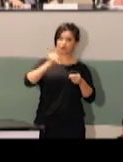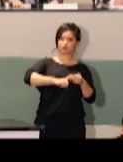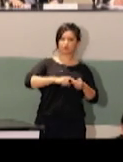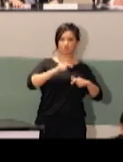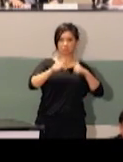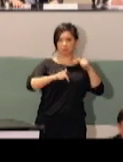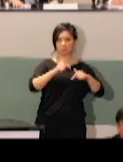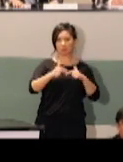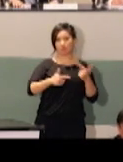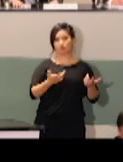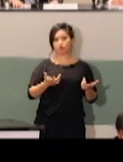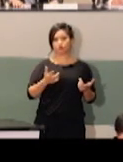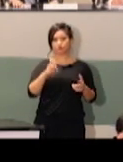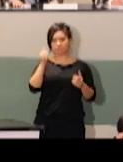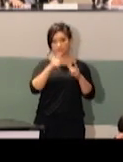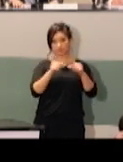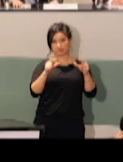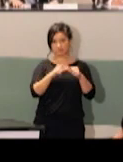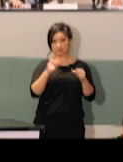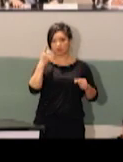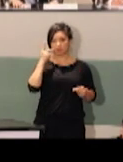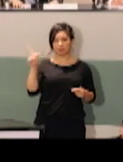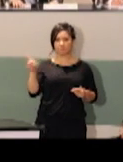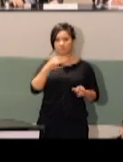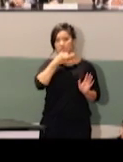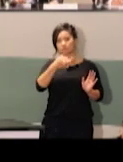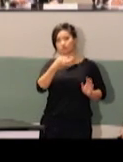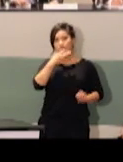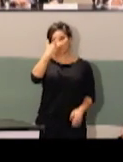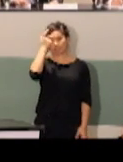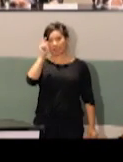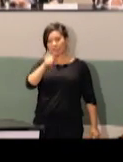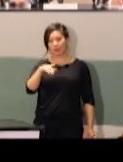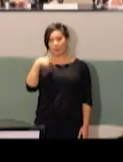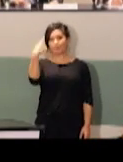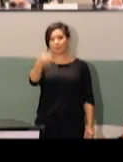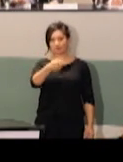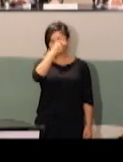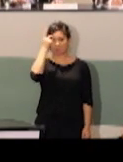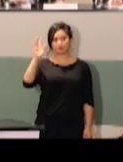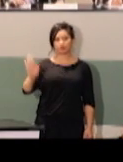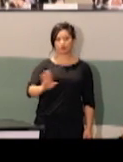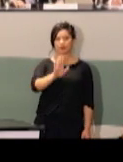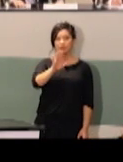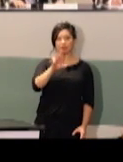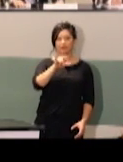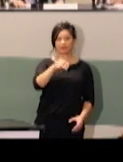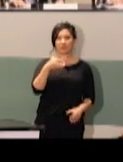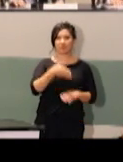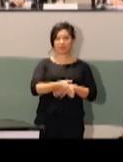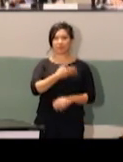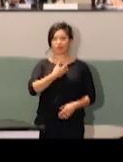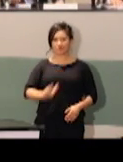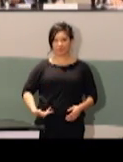deixar alguma sugestão ao seu sucessor. Muito obrigada, candidato. Candidato Agnello, por favor.